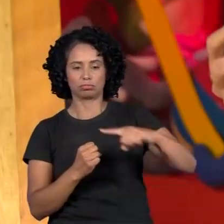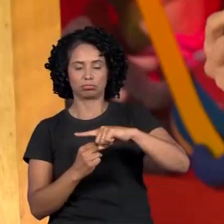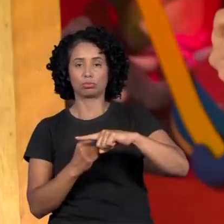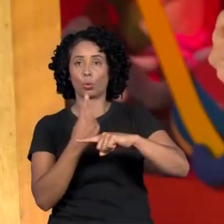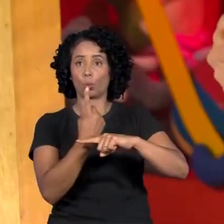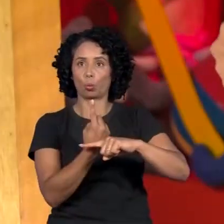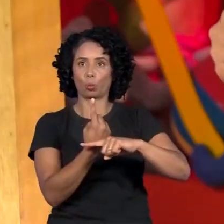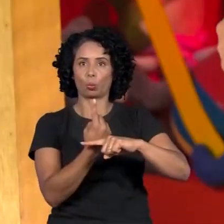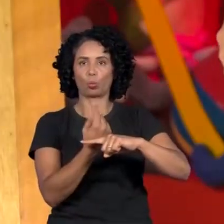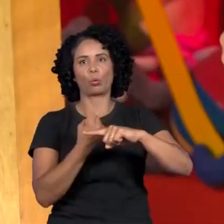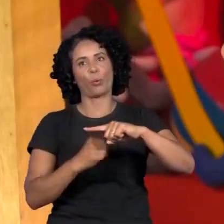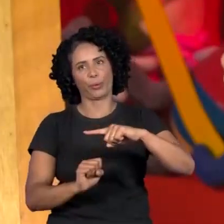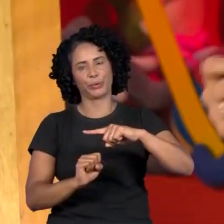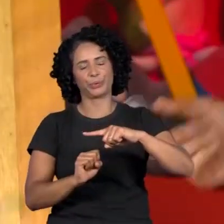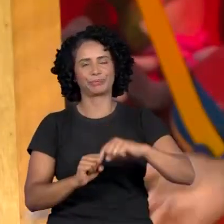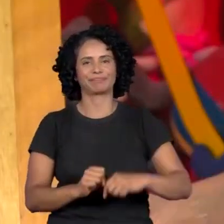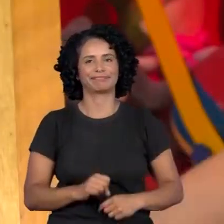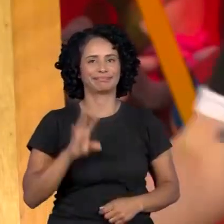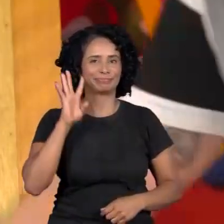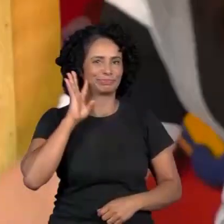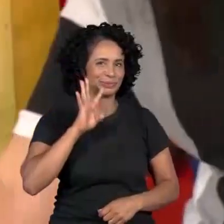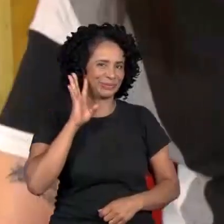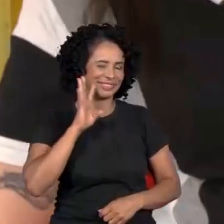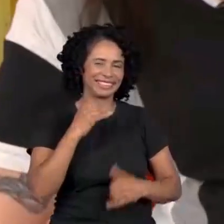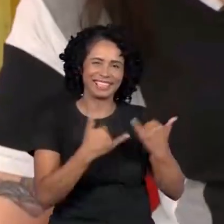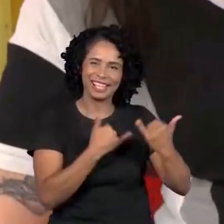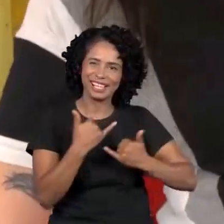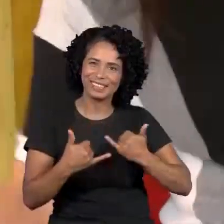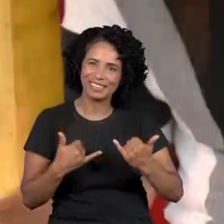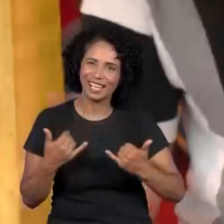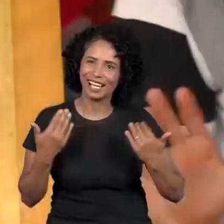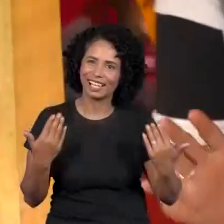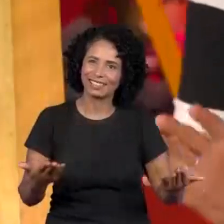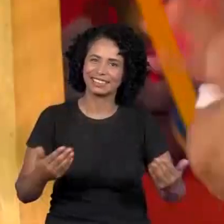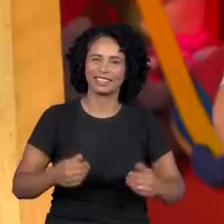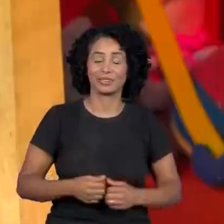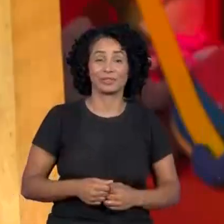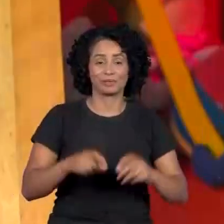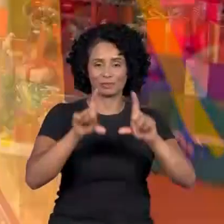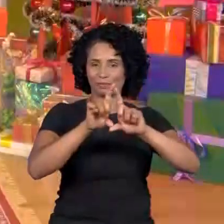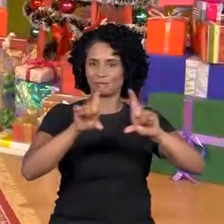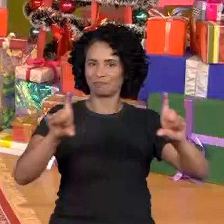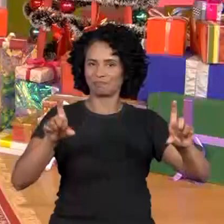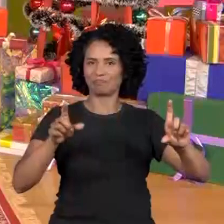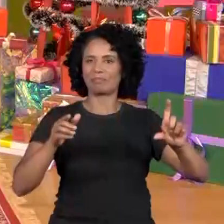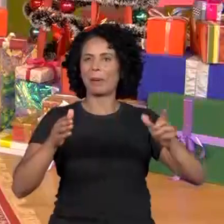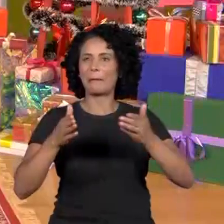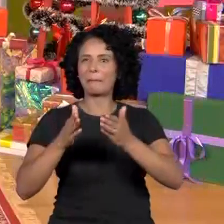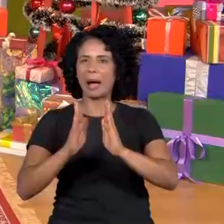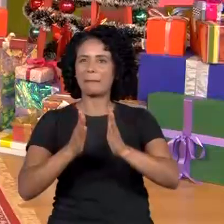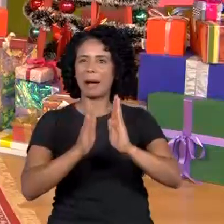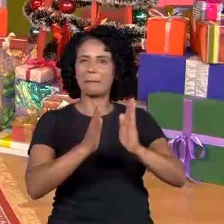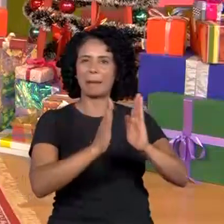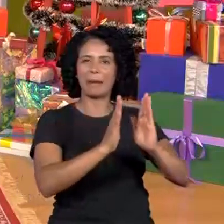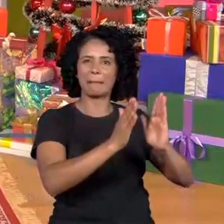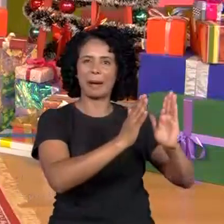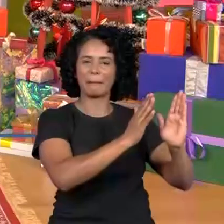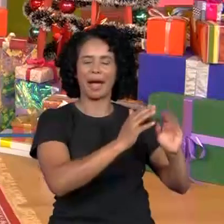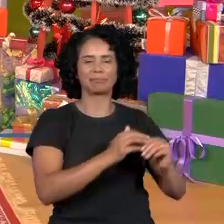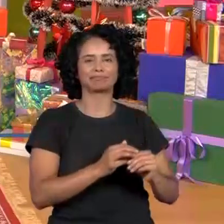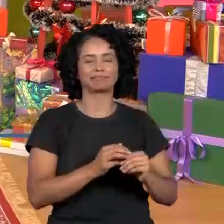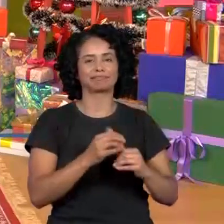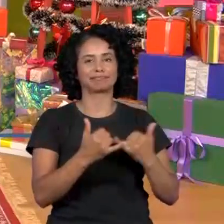Ok? Legal, né? Fazer esse tipo de brincadeira. Agora, a gente vai refletir um pouquinho